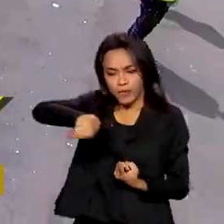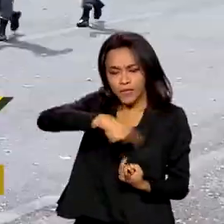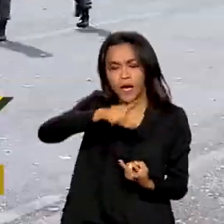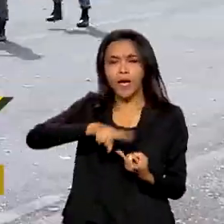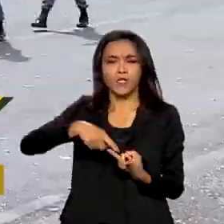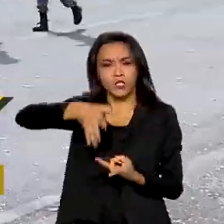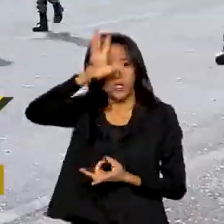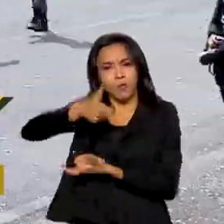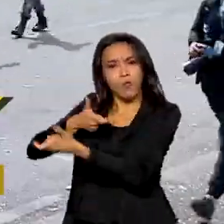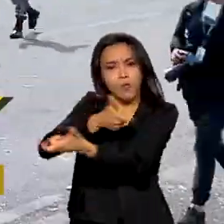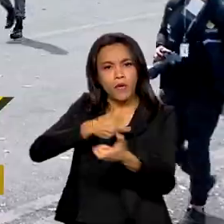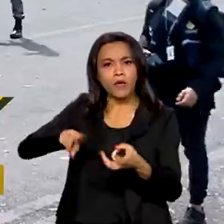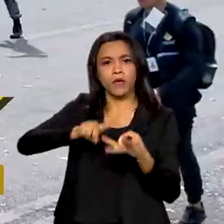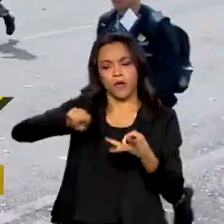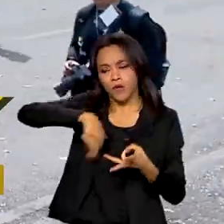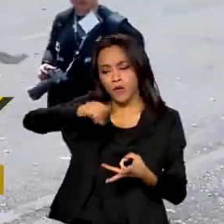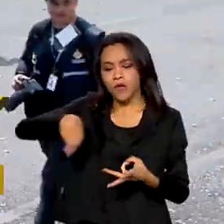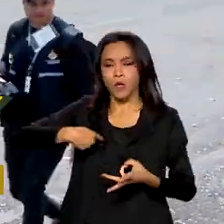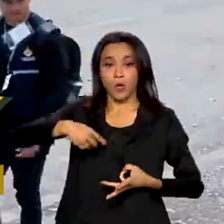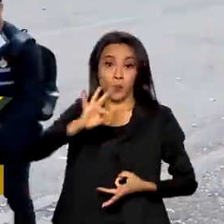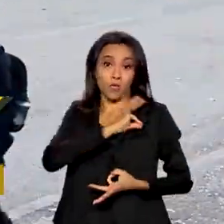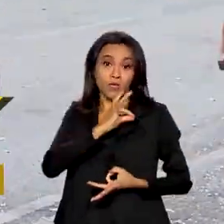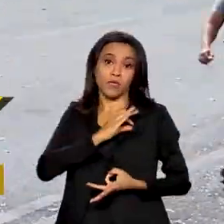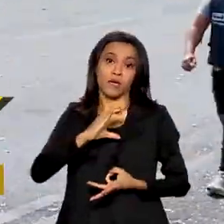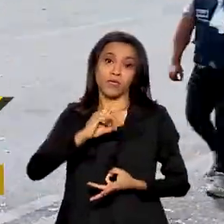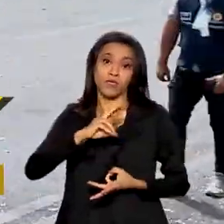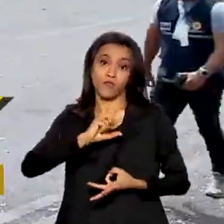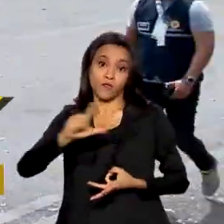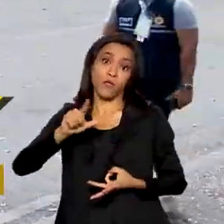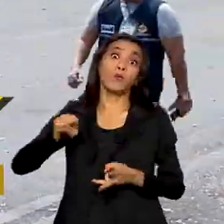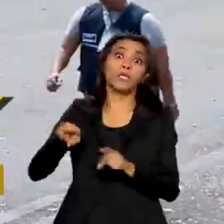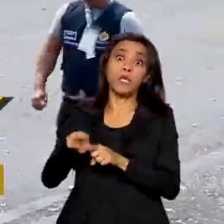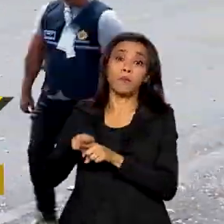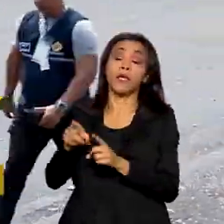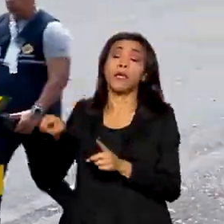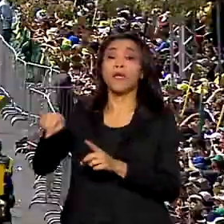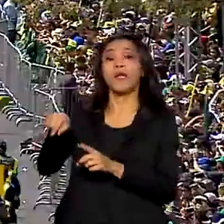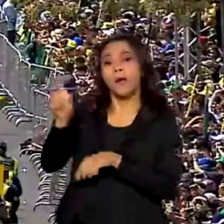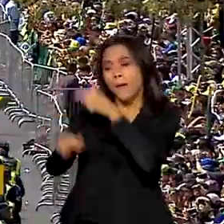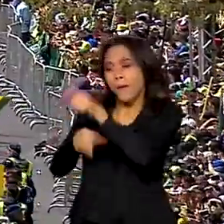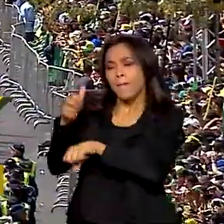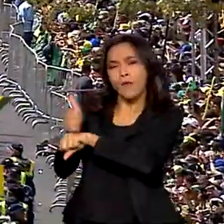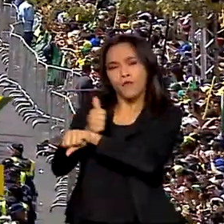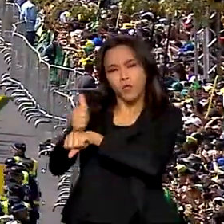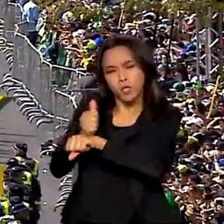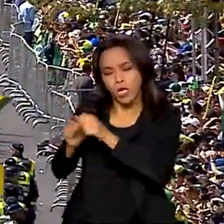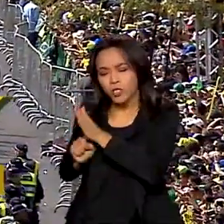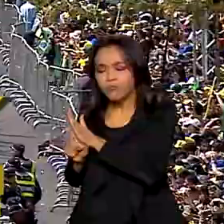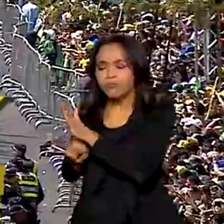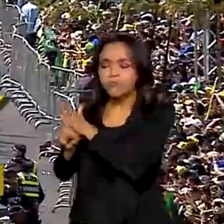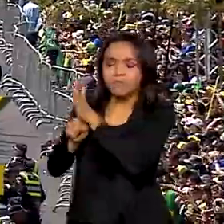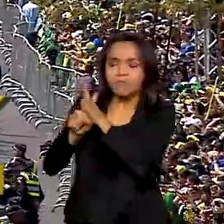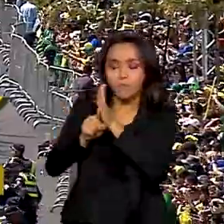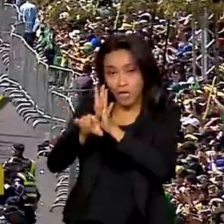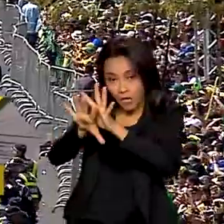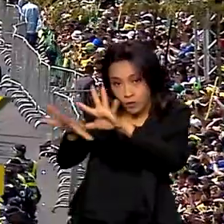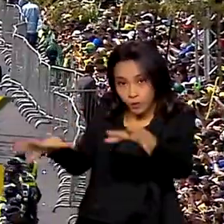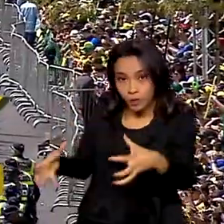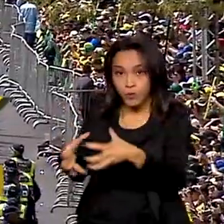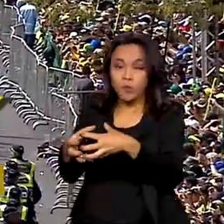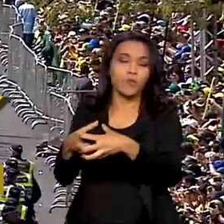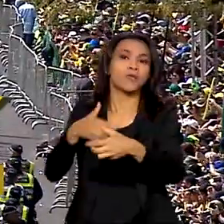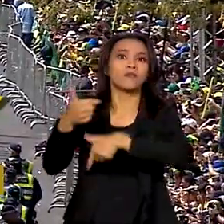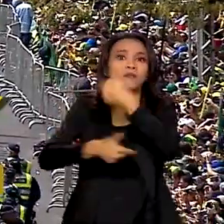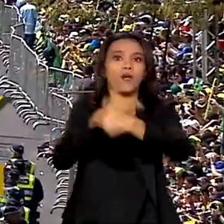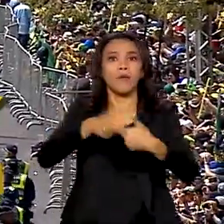bombeiros militares, policiais civis e profissionais de perícia, aos quais atuam em todo o território nacional.